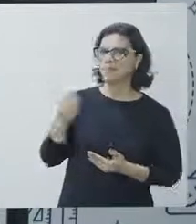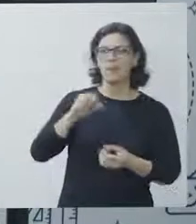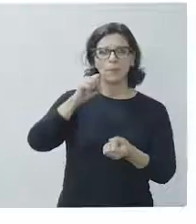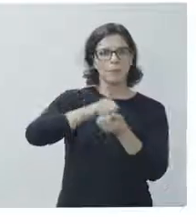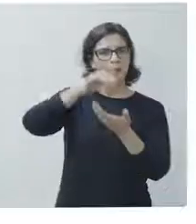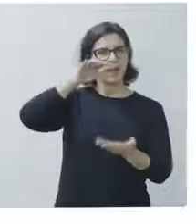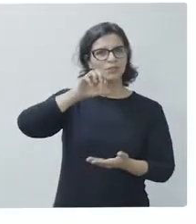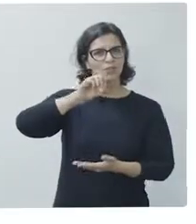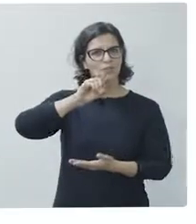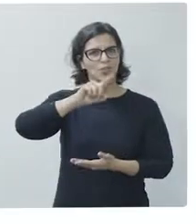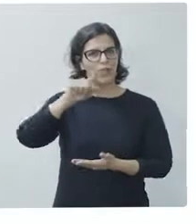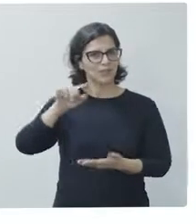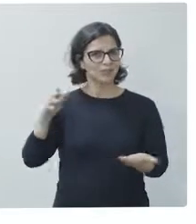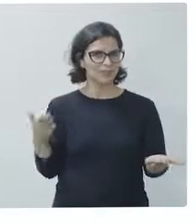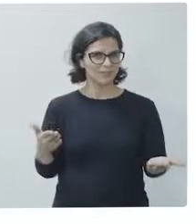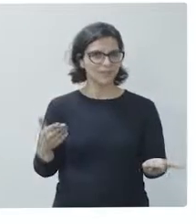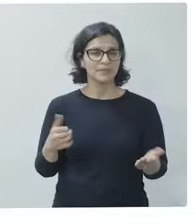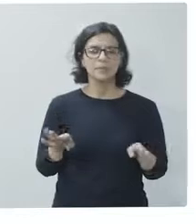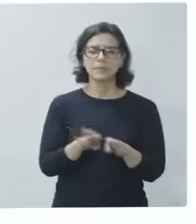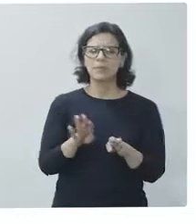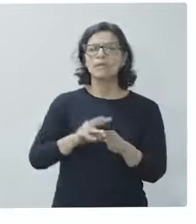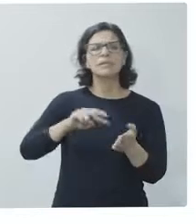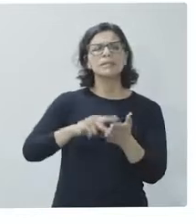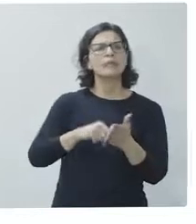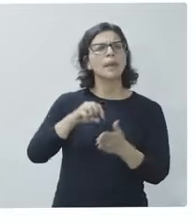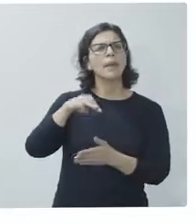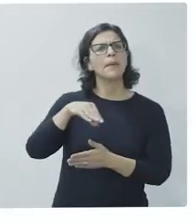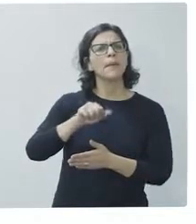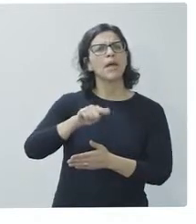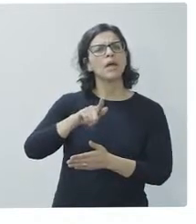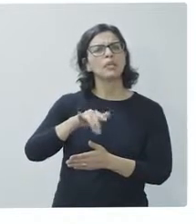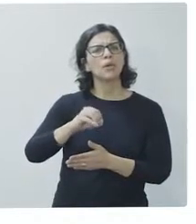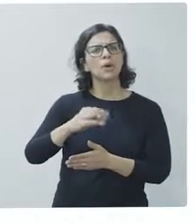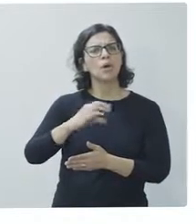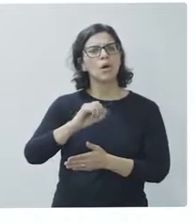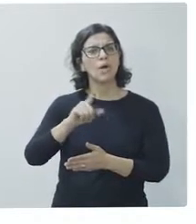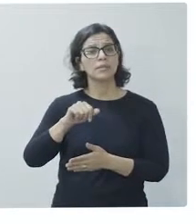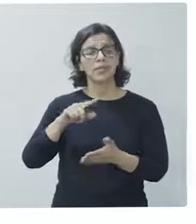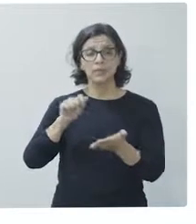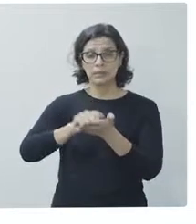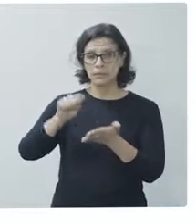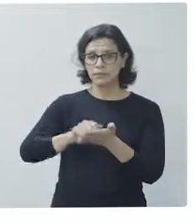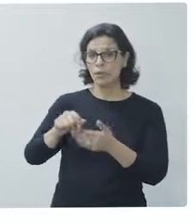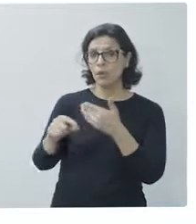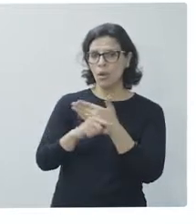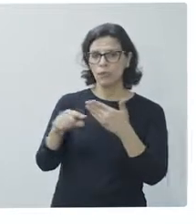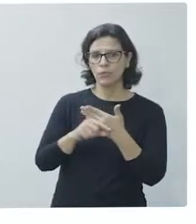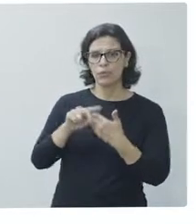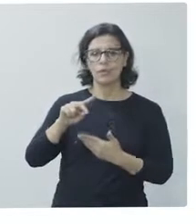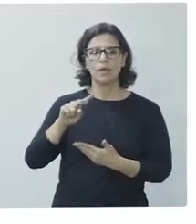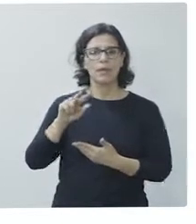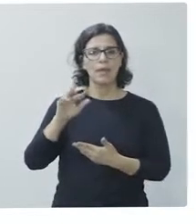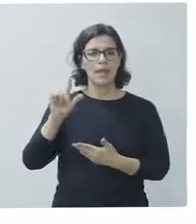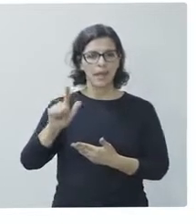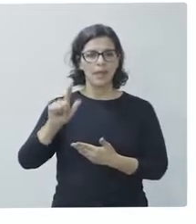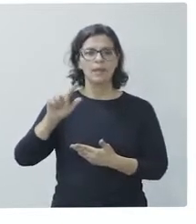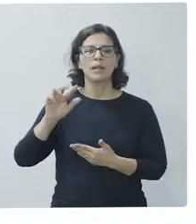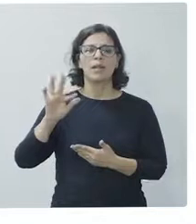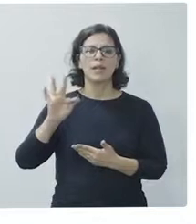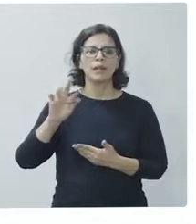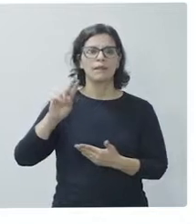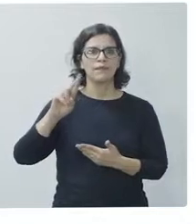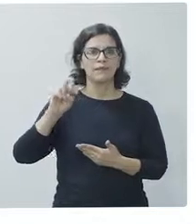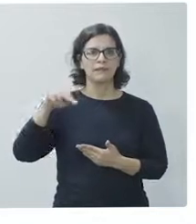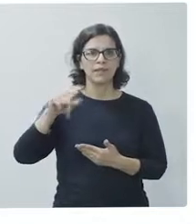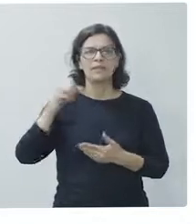O Mágico de Oz. O que é O Mágico de Oz? O Mágico de Oz foi escrito por L. Frank Baum e narra a